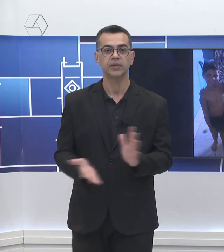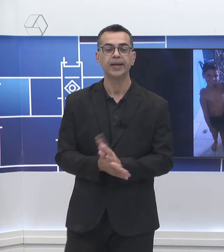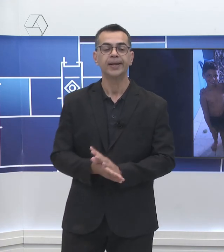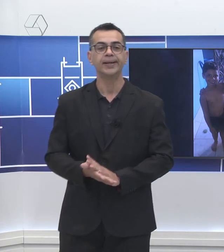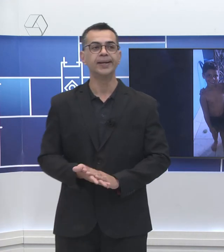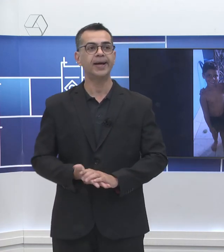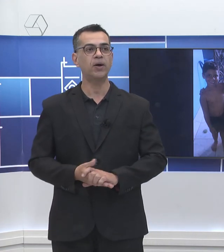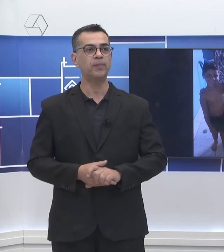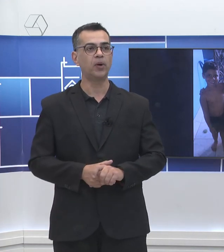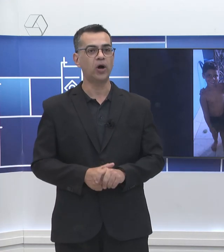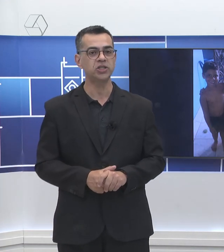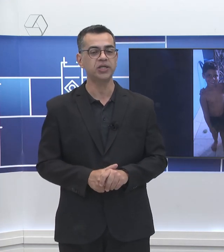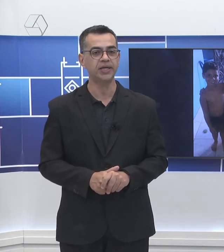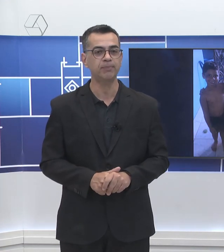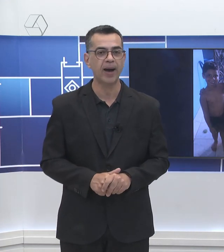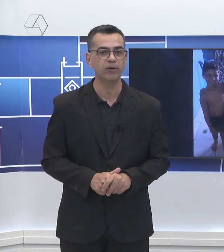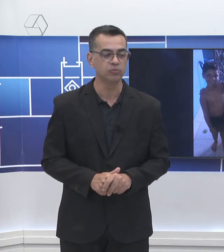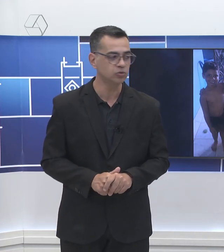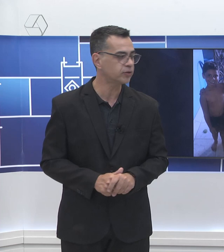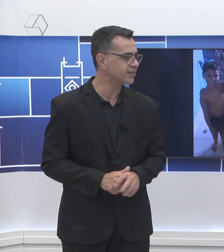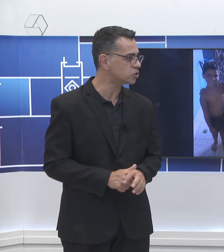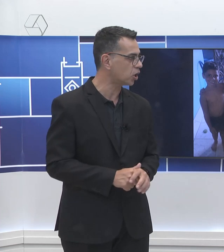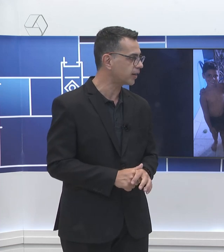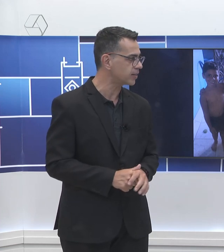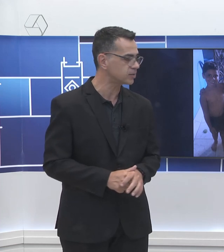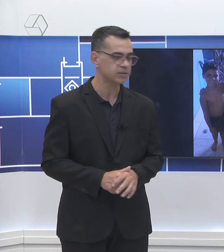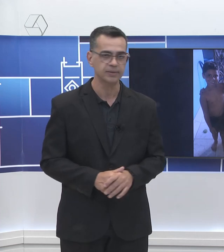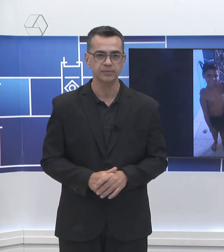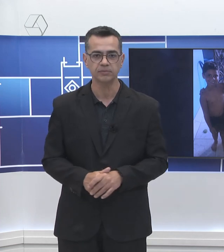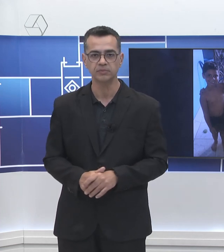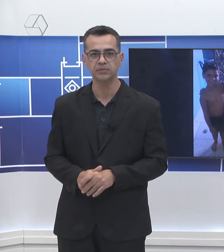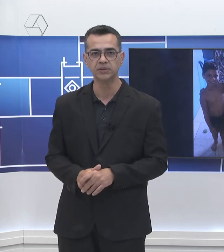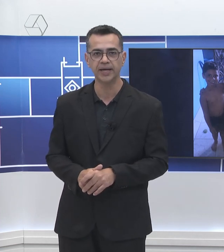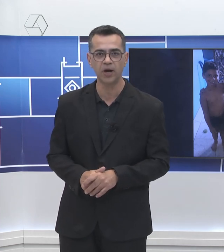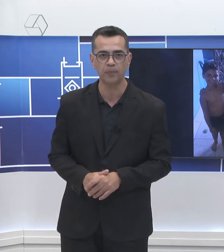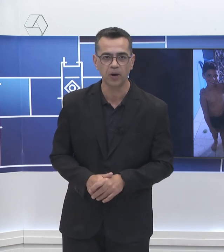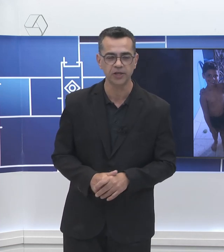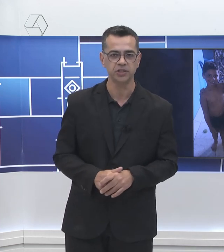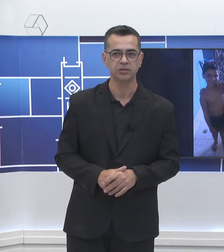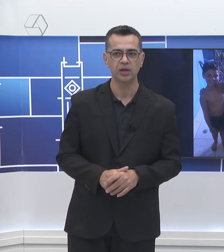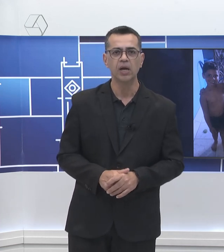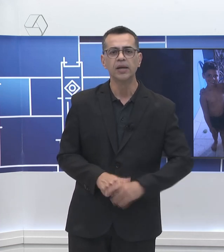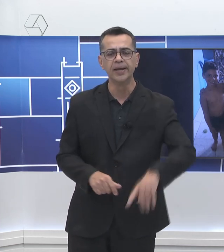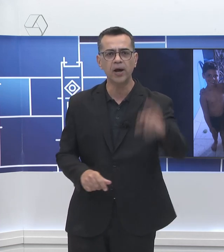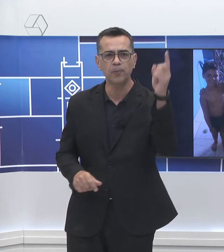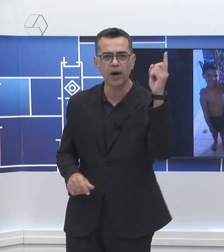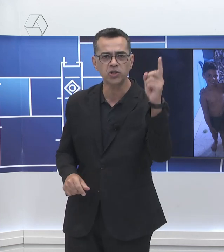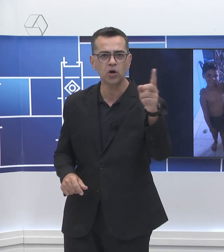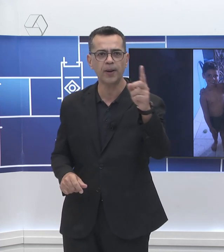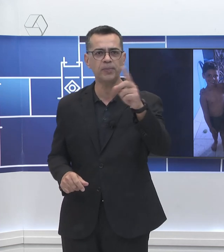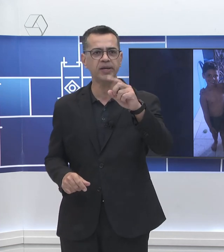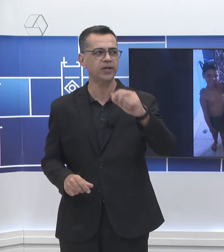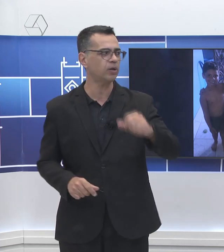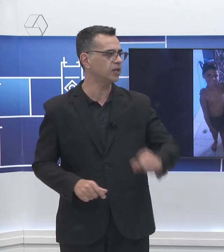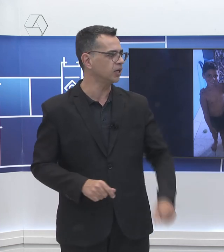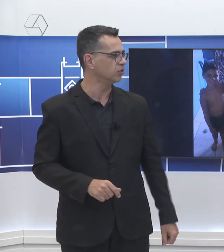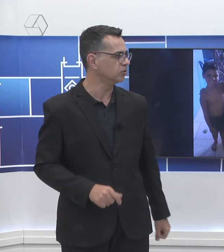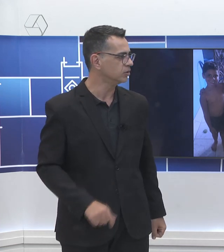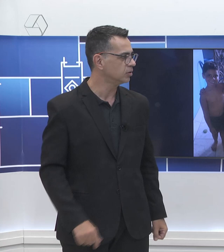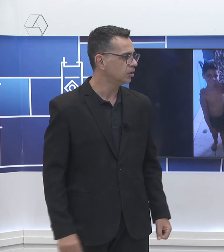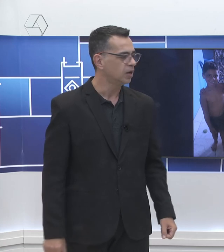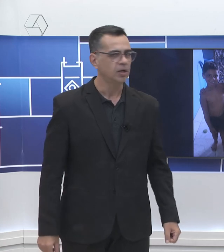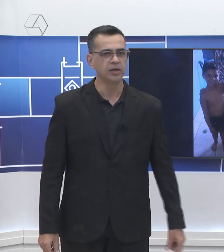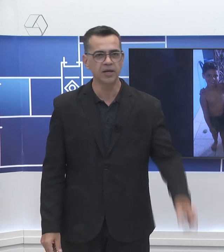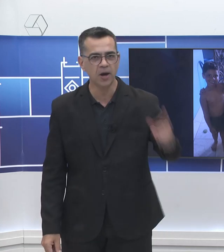não pode, né, Israel? Não pode ir para o mundo das drogas. Não. Não pode. Não. Não pode roubar o brinquedo do amiguinho.